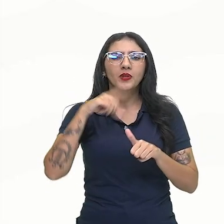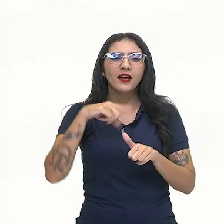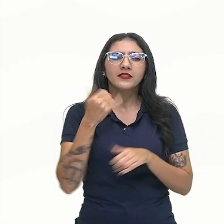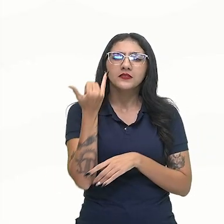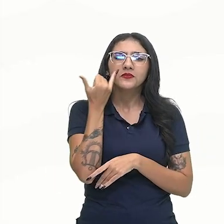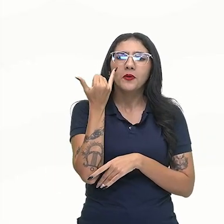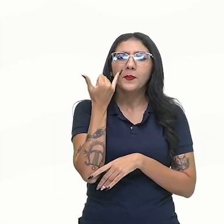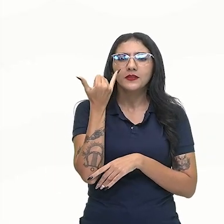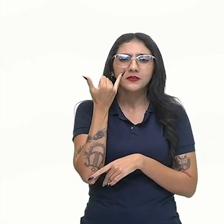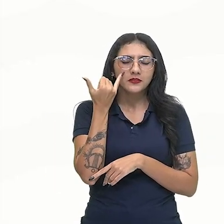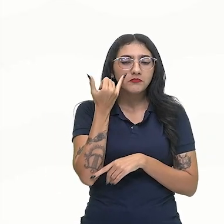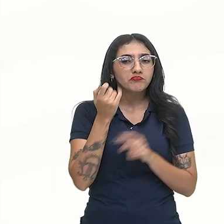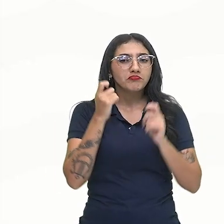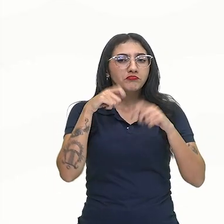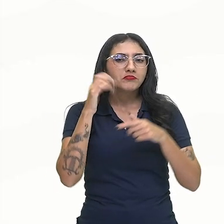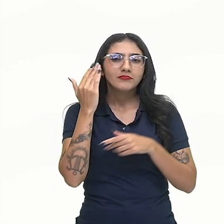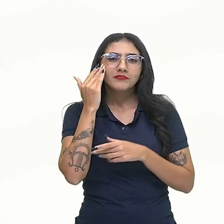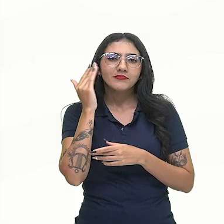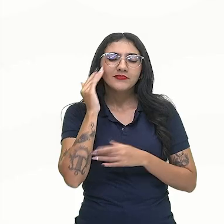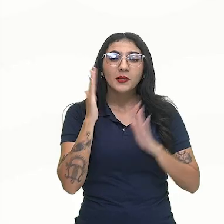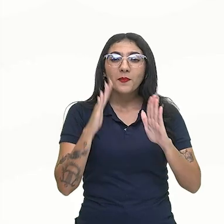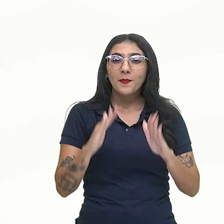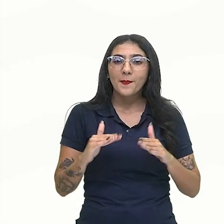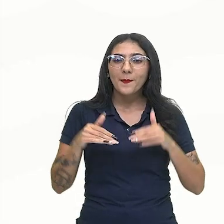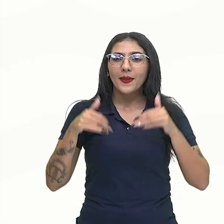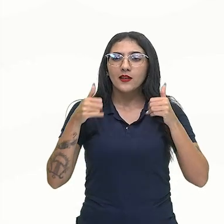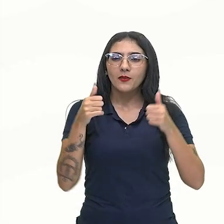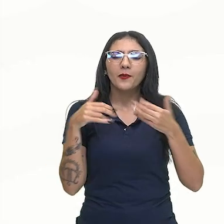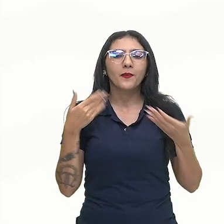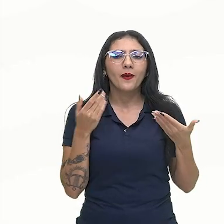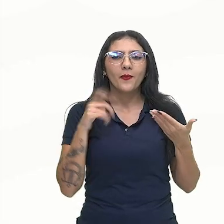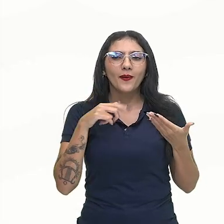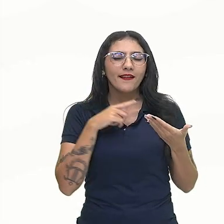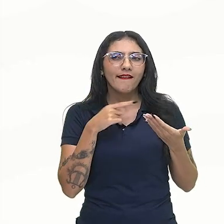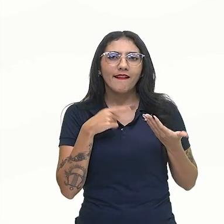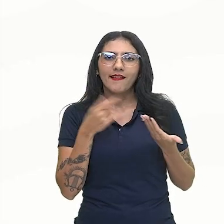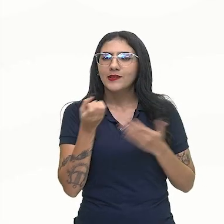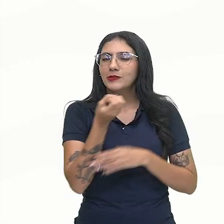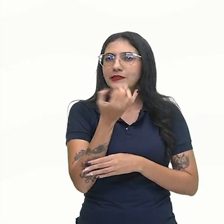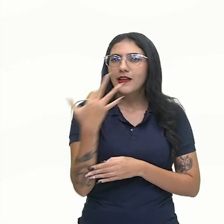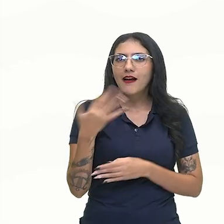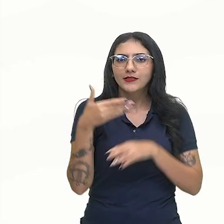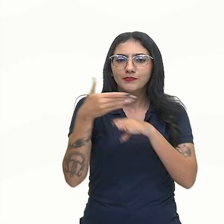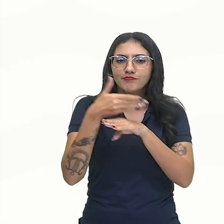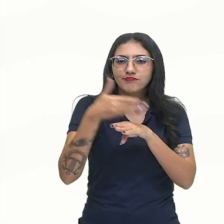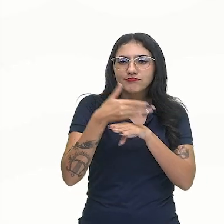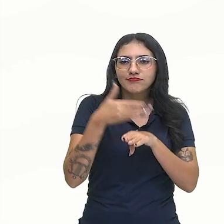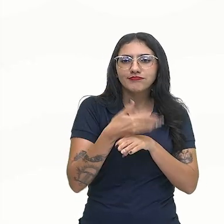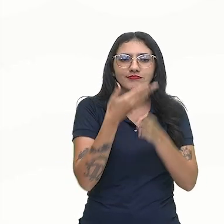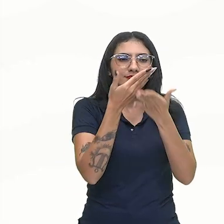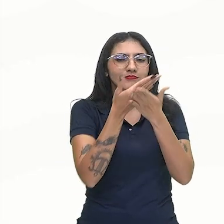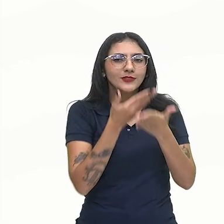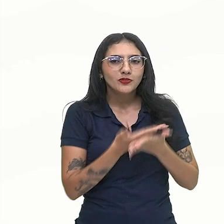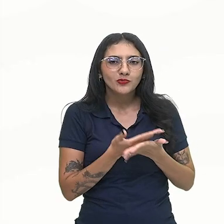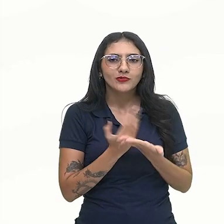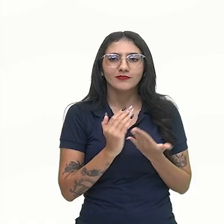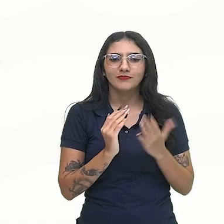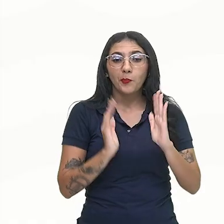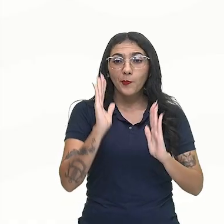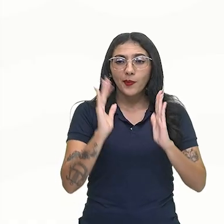para compreendermos aí qual é essa taxa de frequência bruta no ano